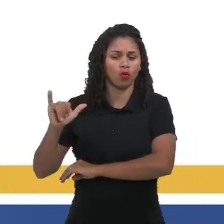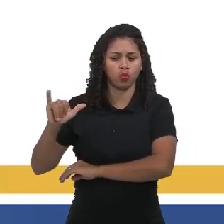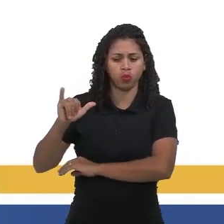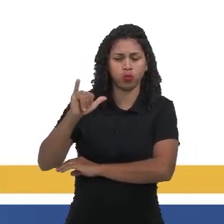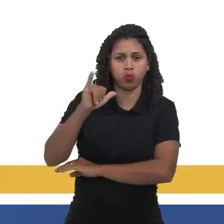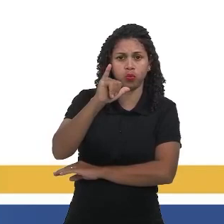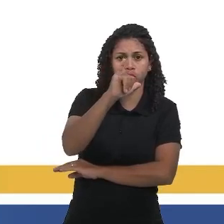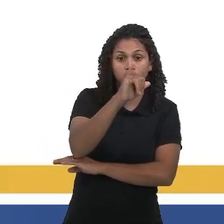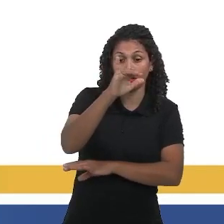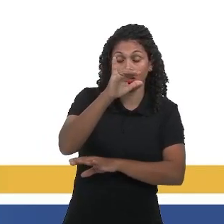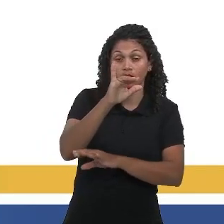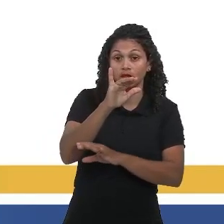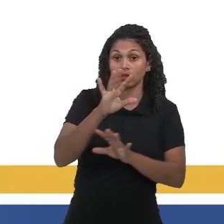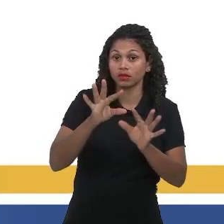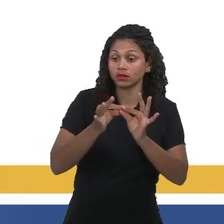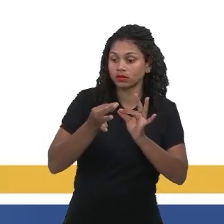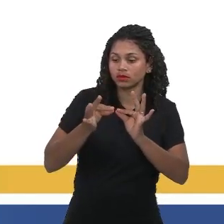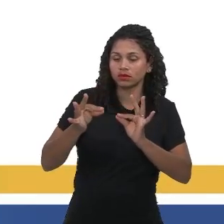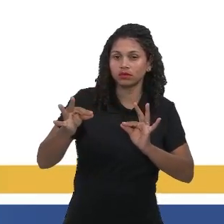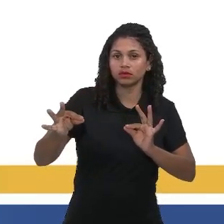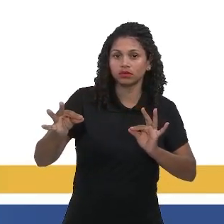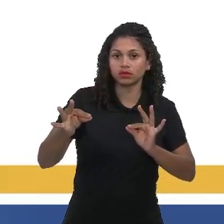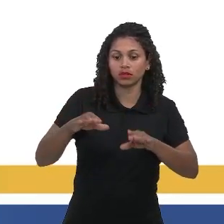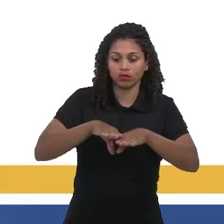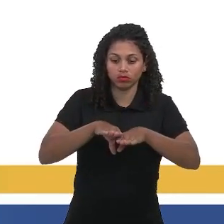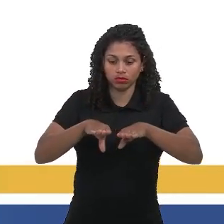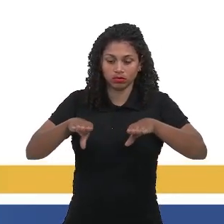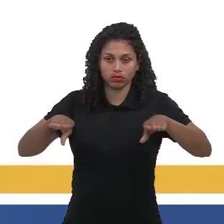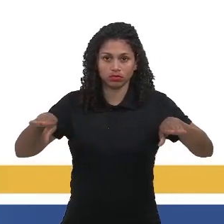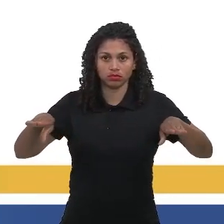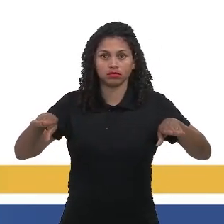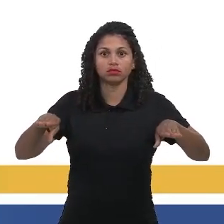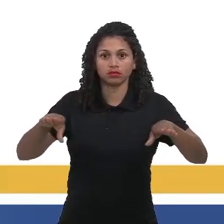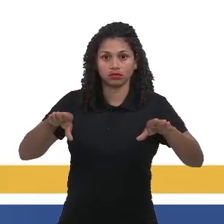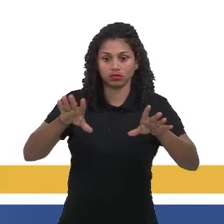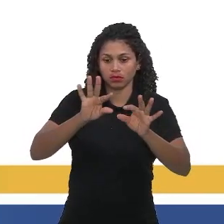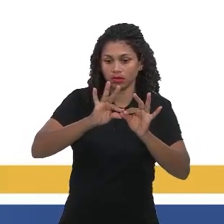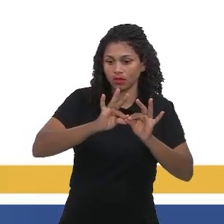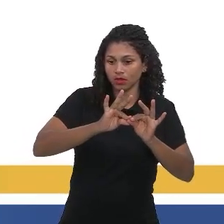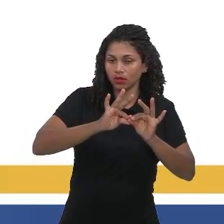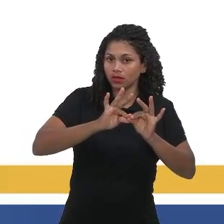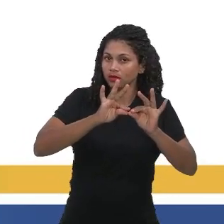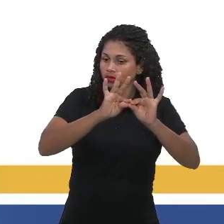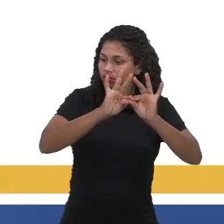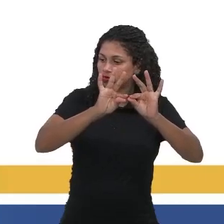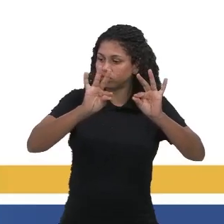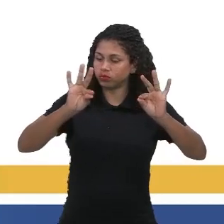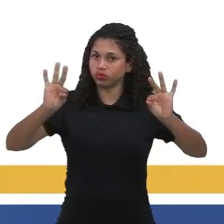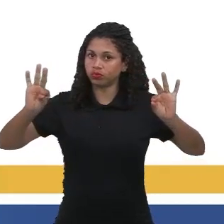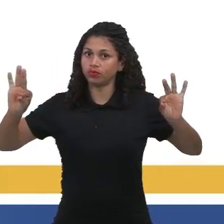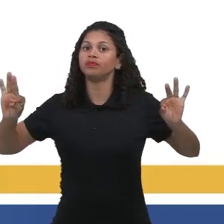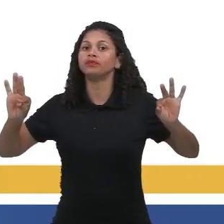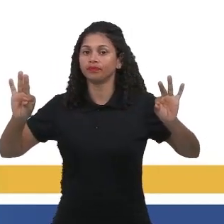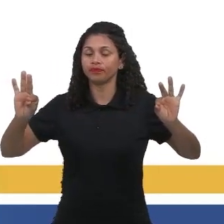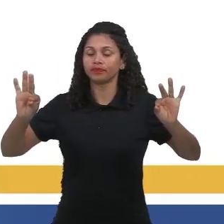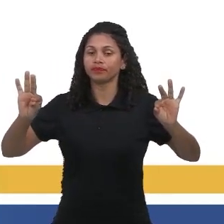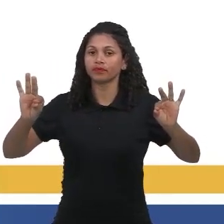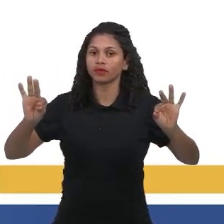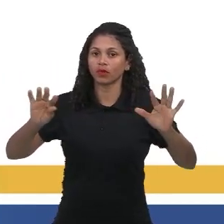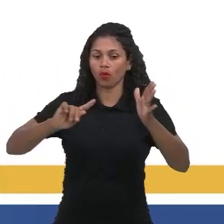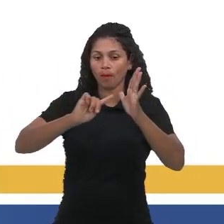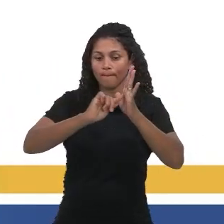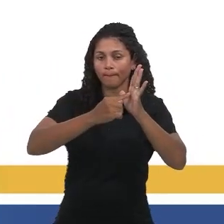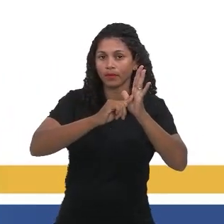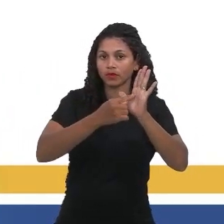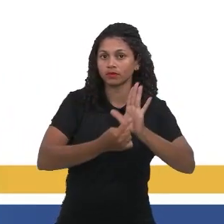da distância em solo essa distância em solo é a medida da horizontal entre o ponto de origem do voo até o ponto que representa